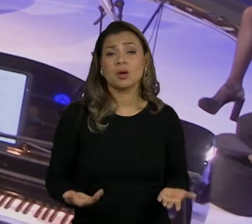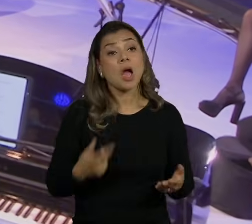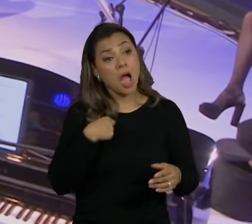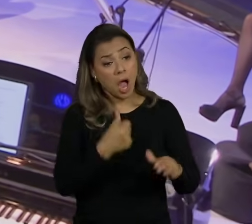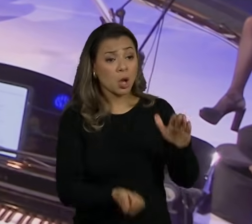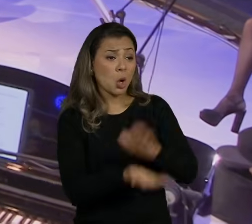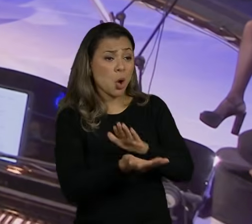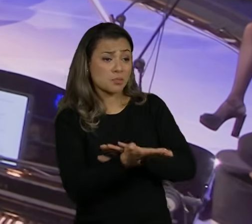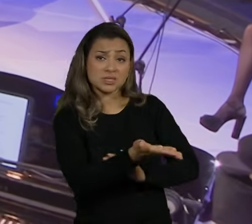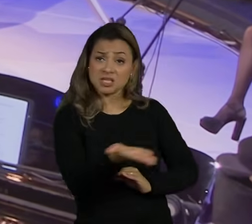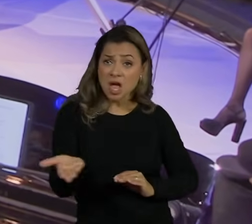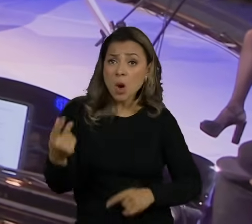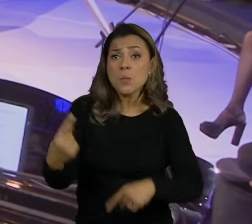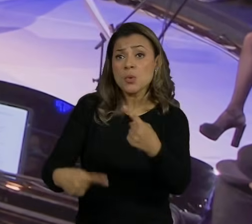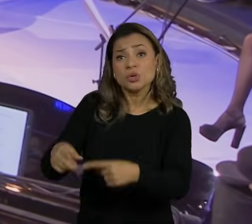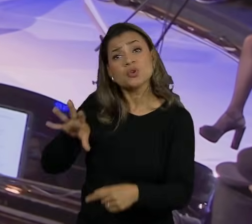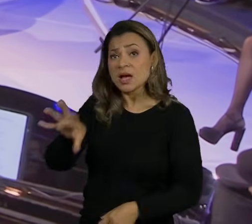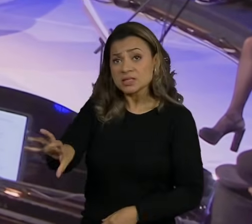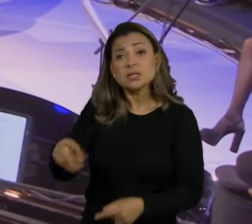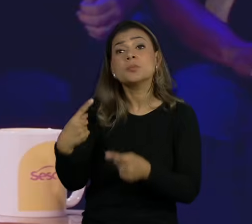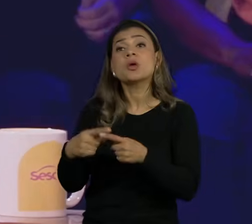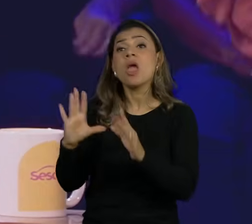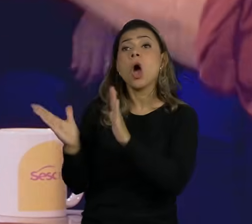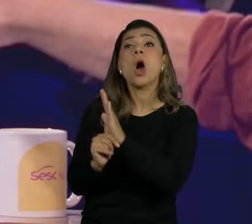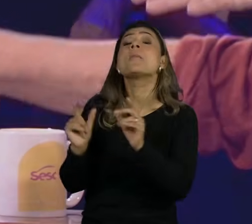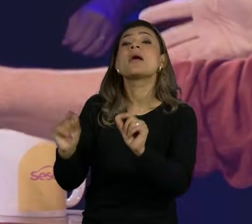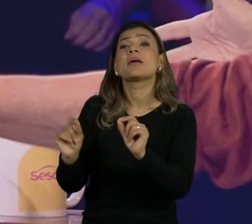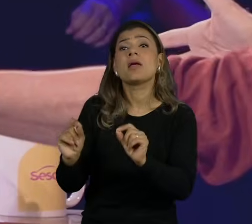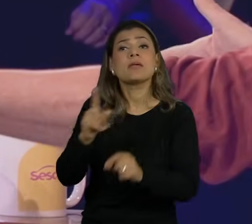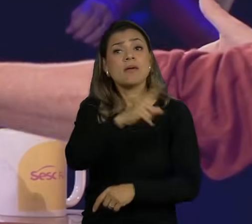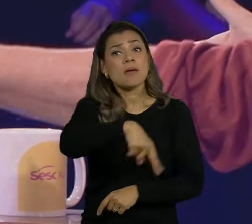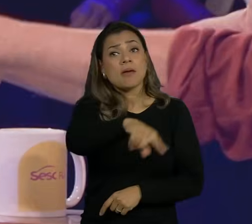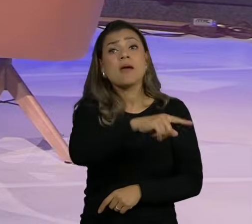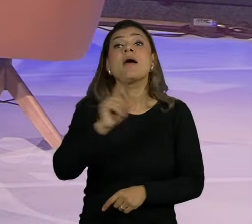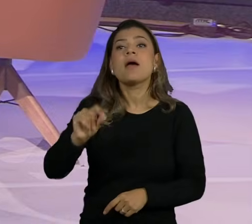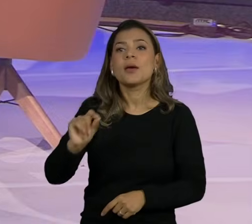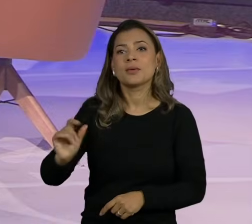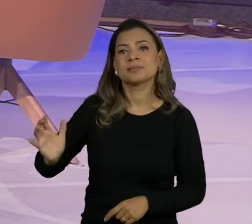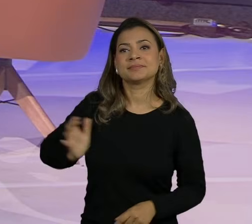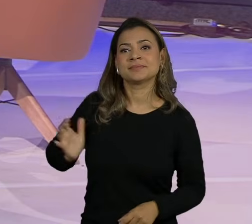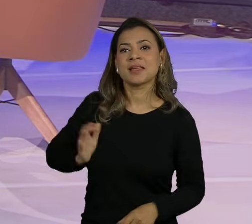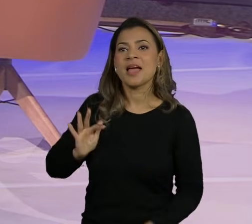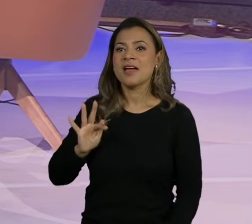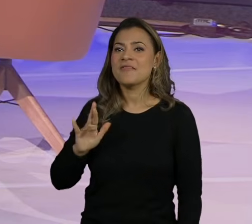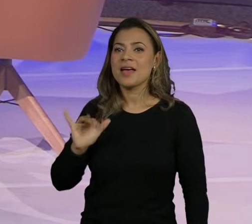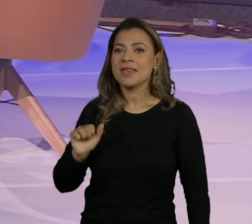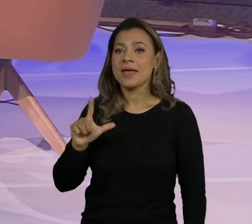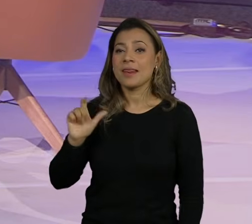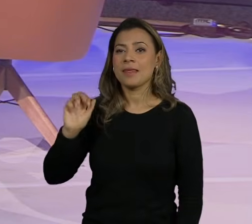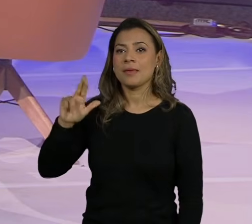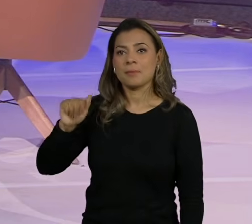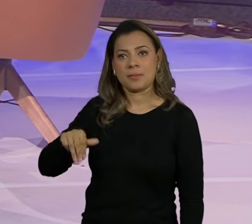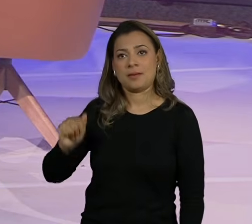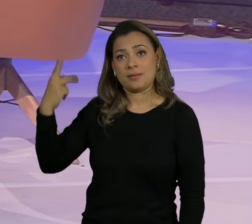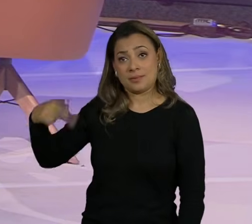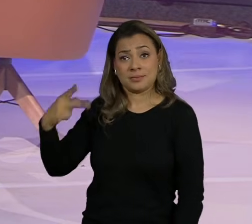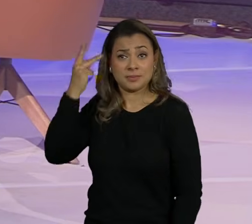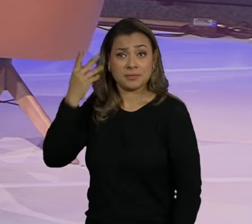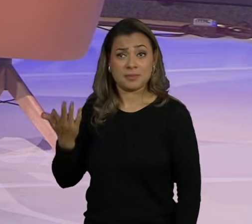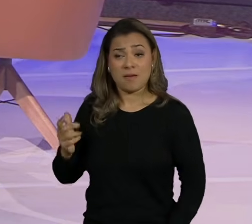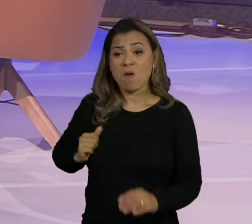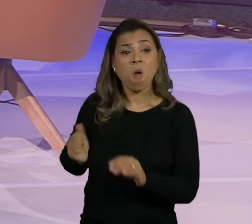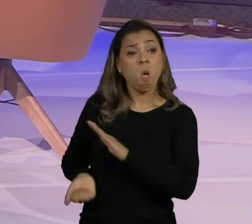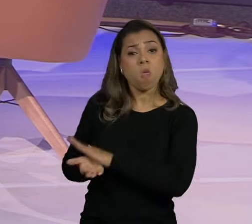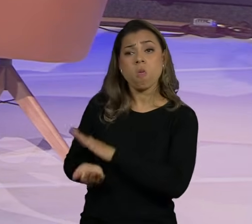só no Estado político, e que quem rouba, no fundo, é a Faria Lima, quem rouba, no fundo, é essa elite que está no